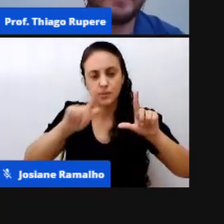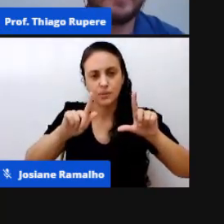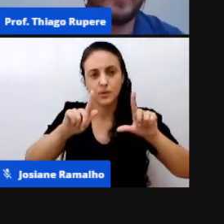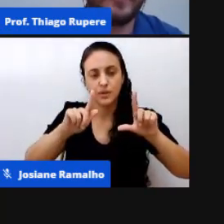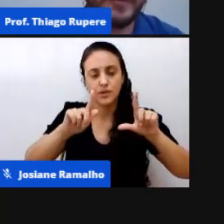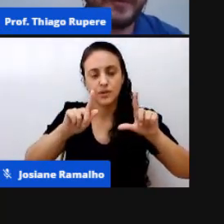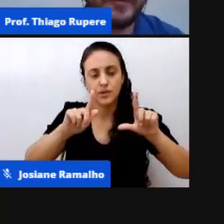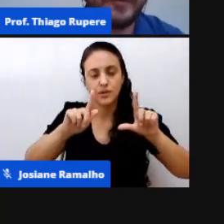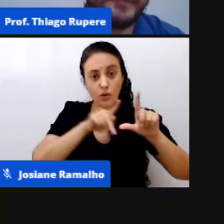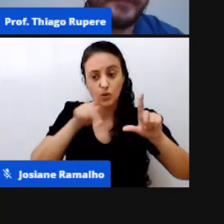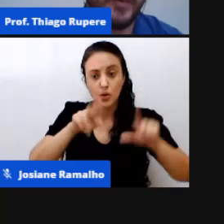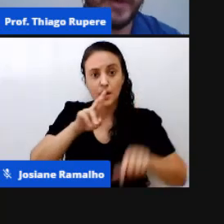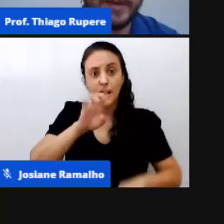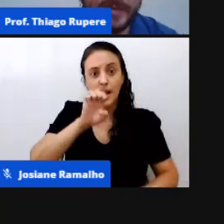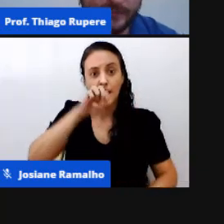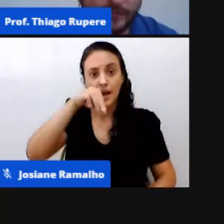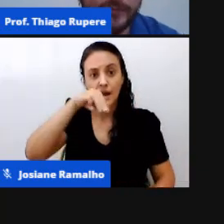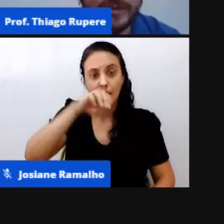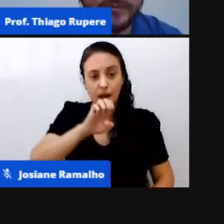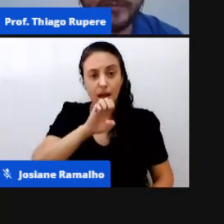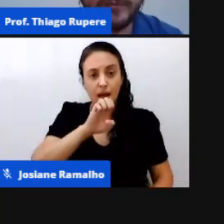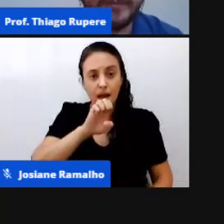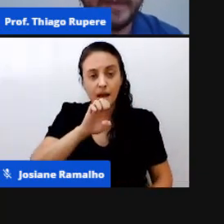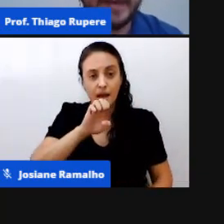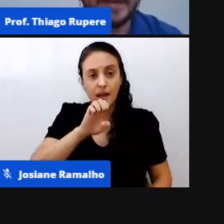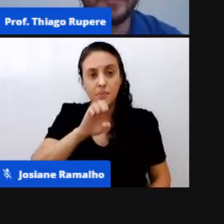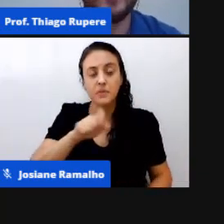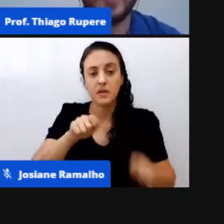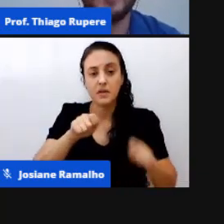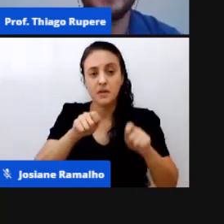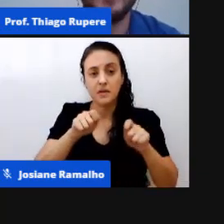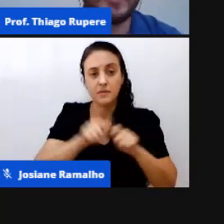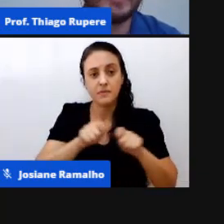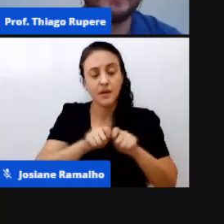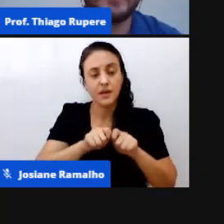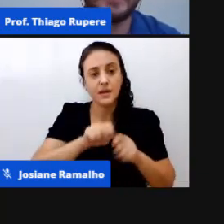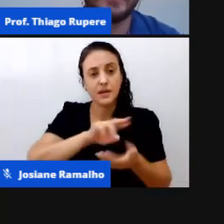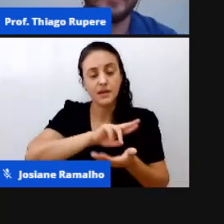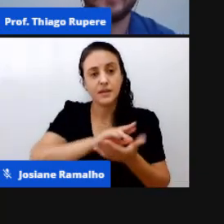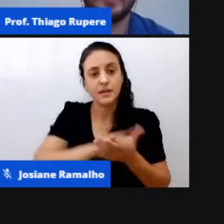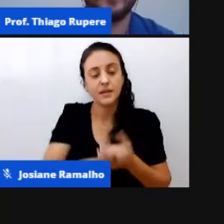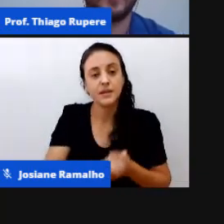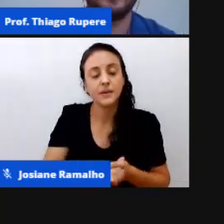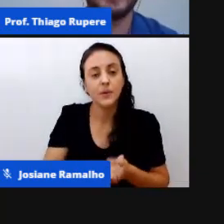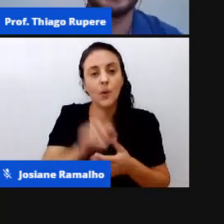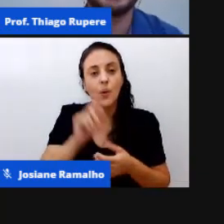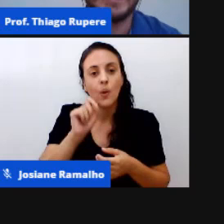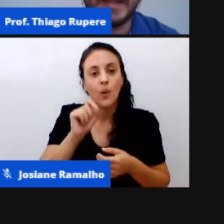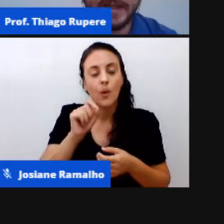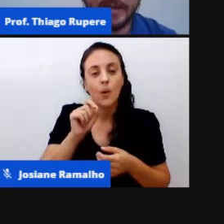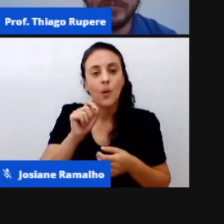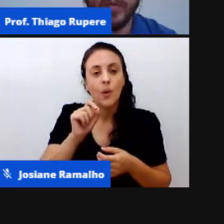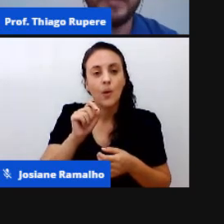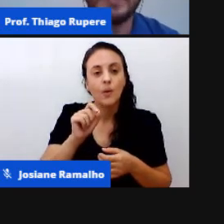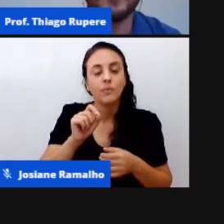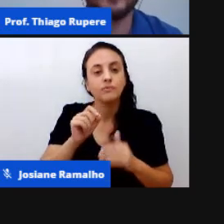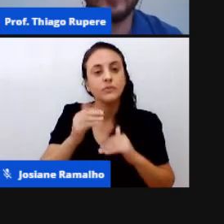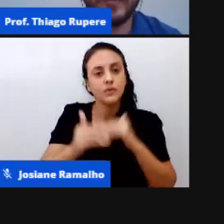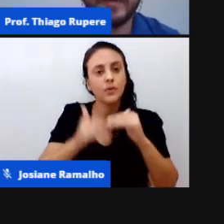inclusive da REM, né, que desenvolveu poemas com os alunos de forma remota. Então, eles foram ler,